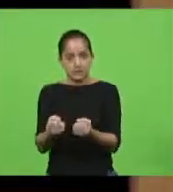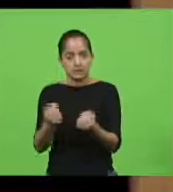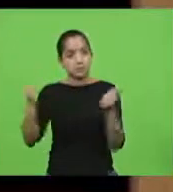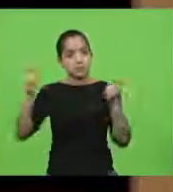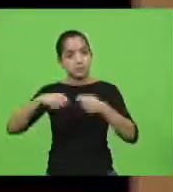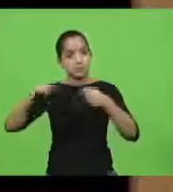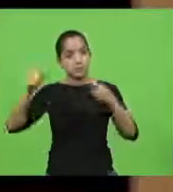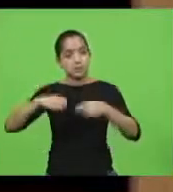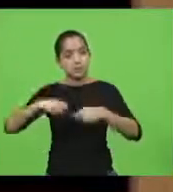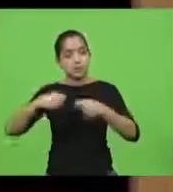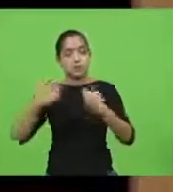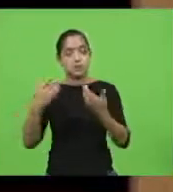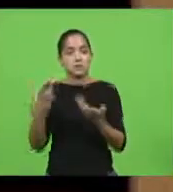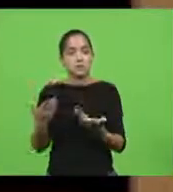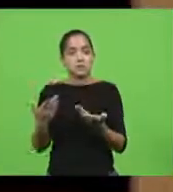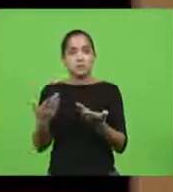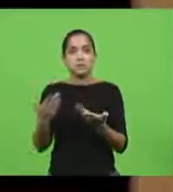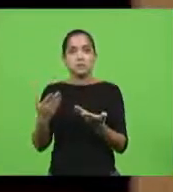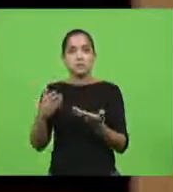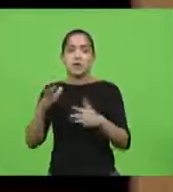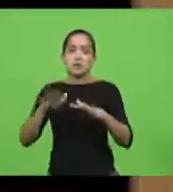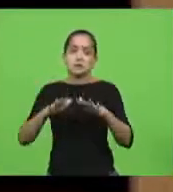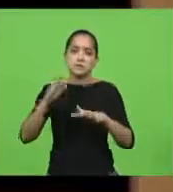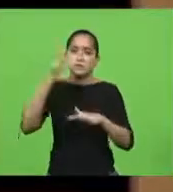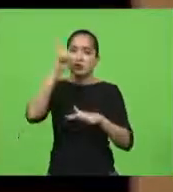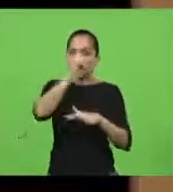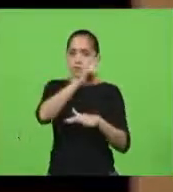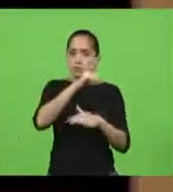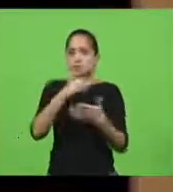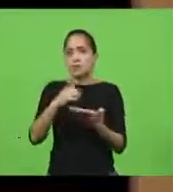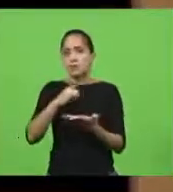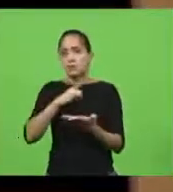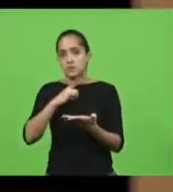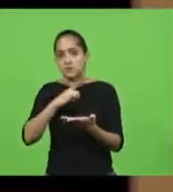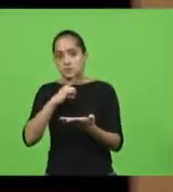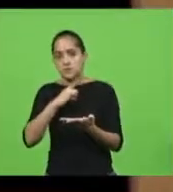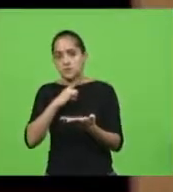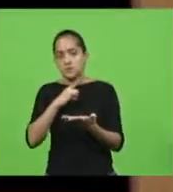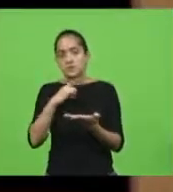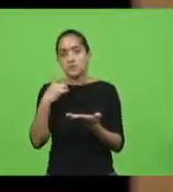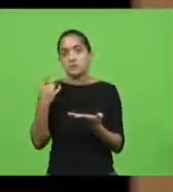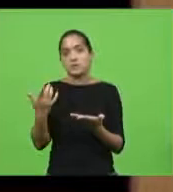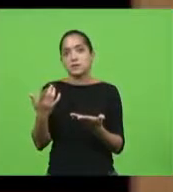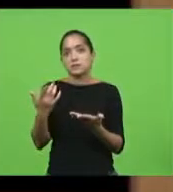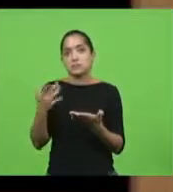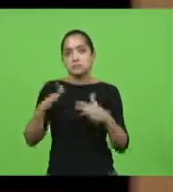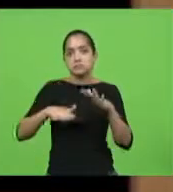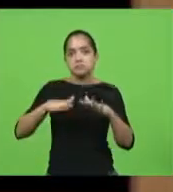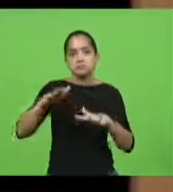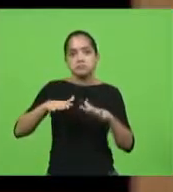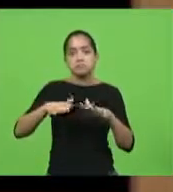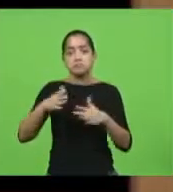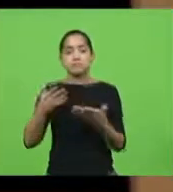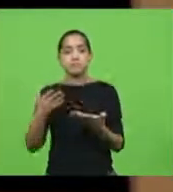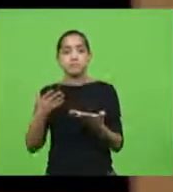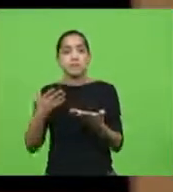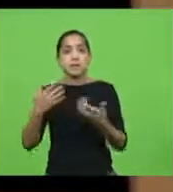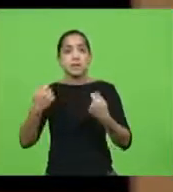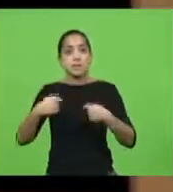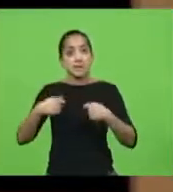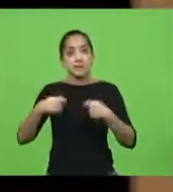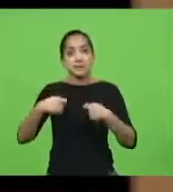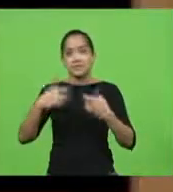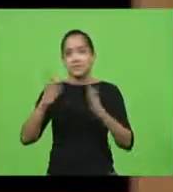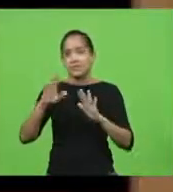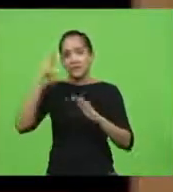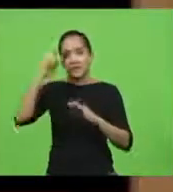claro, tem aquelas dificuldades, como a gente falou, da questão de efetivo, mas que já é histórico